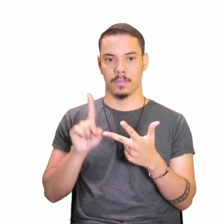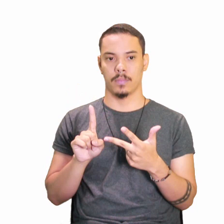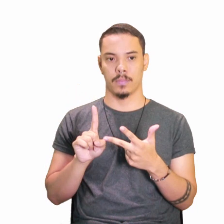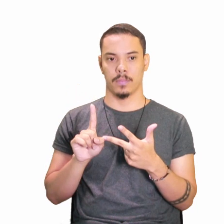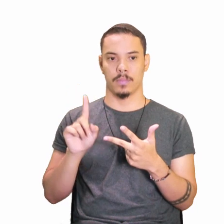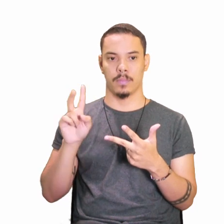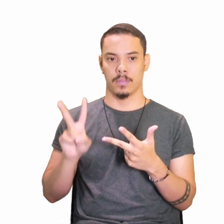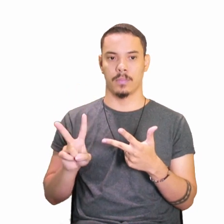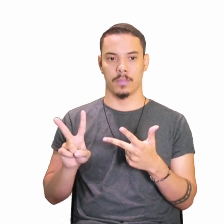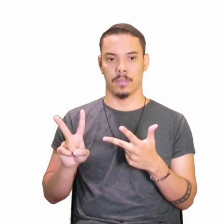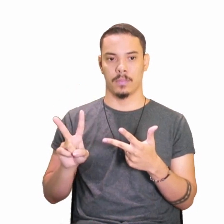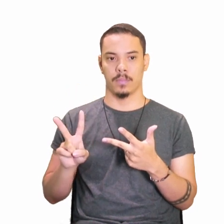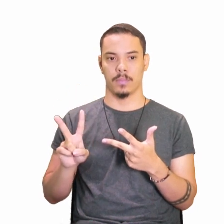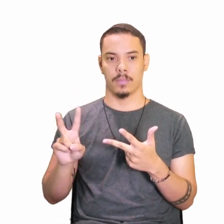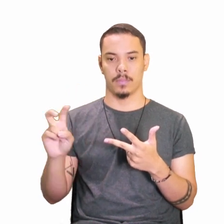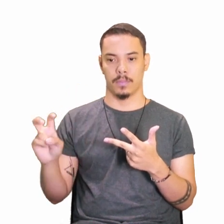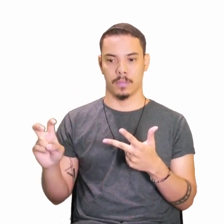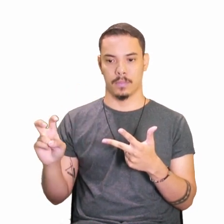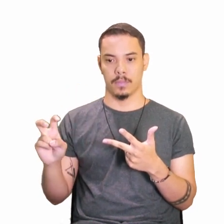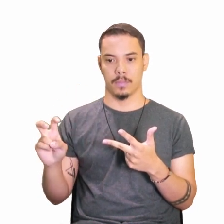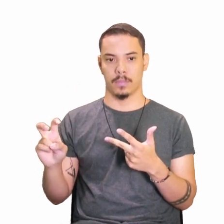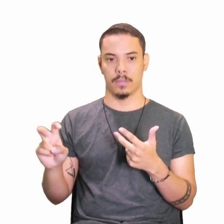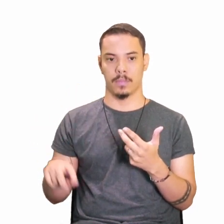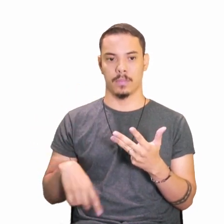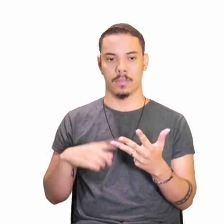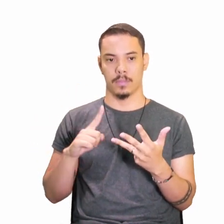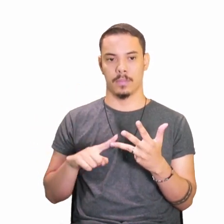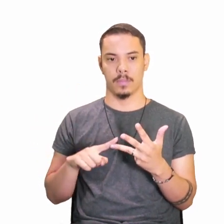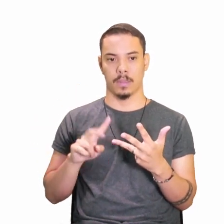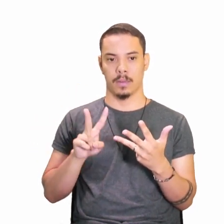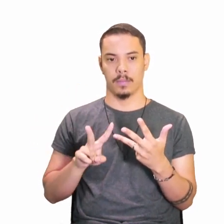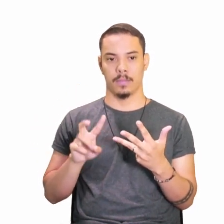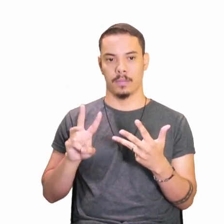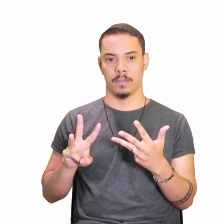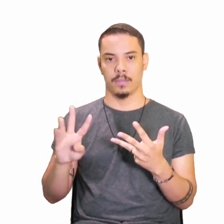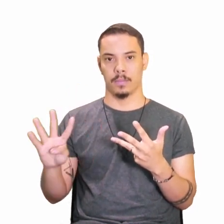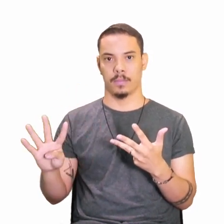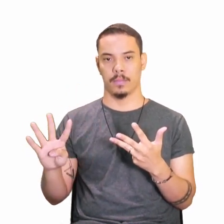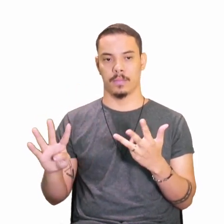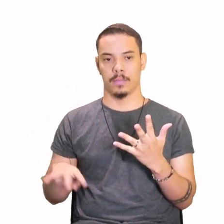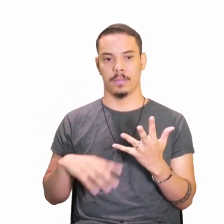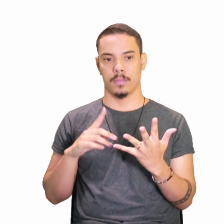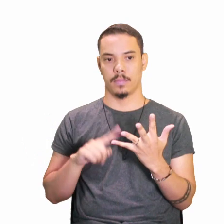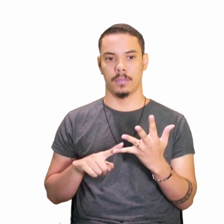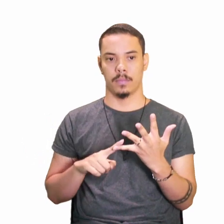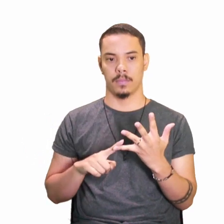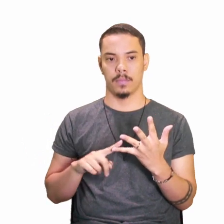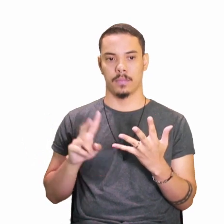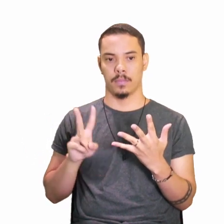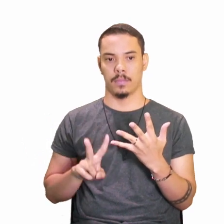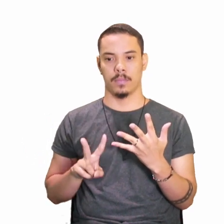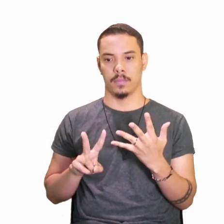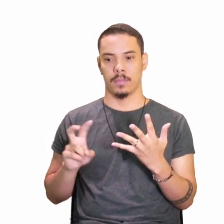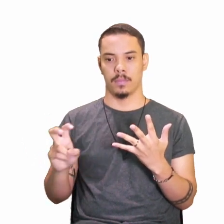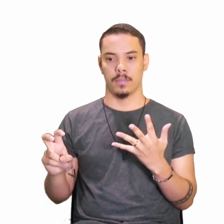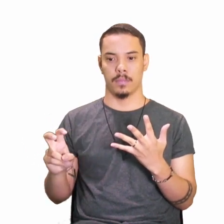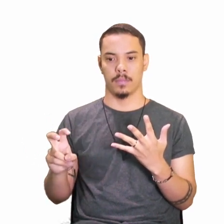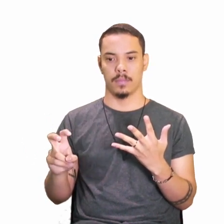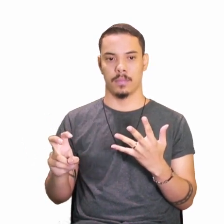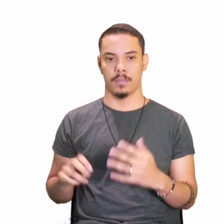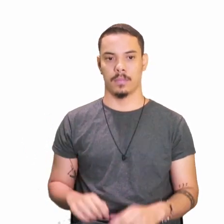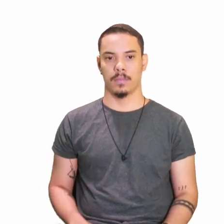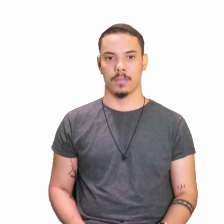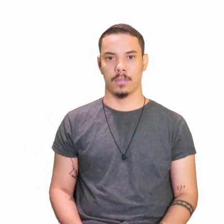um dois e cinco de dois três e quatro e dois e